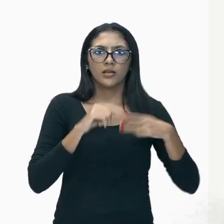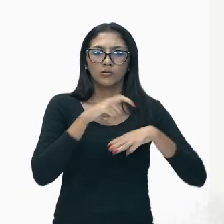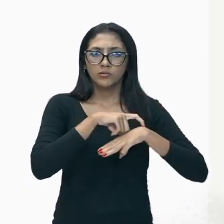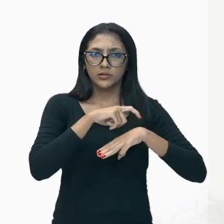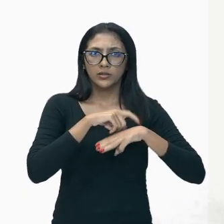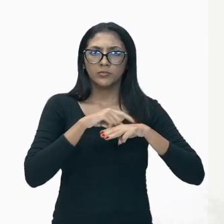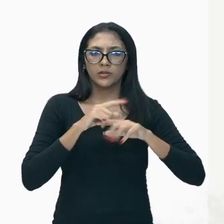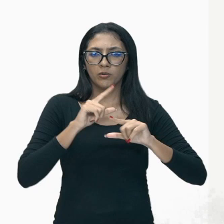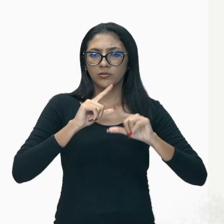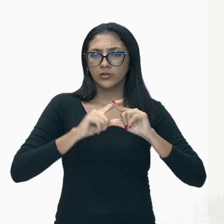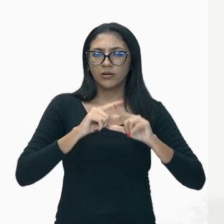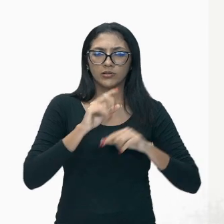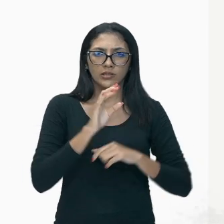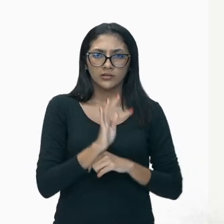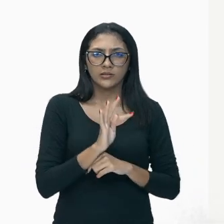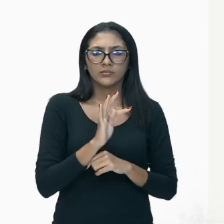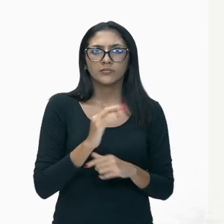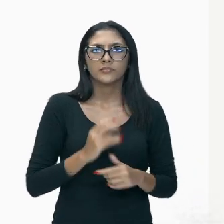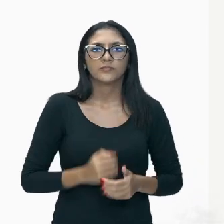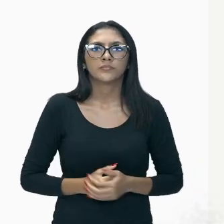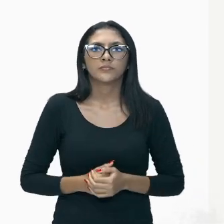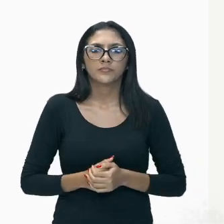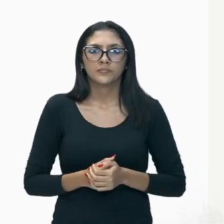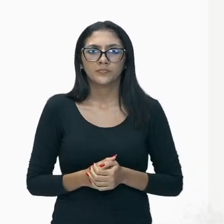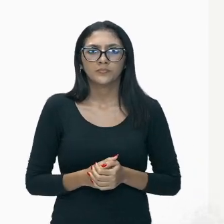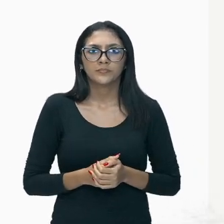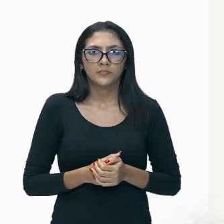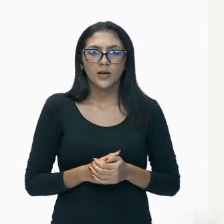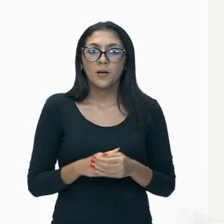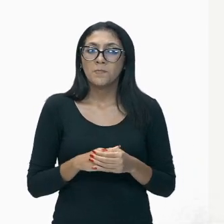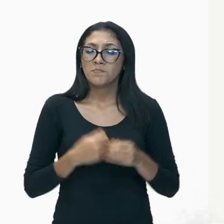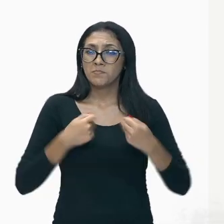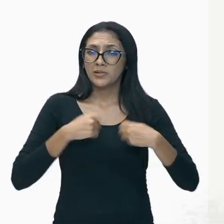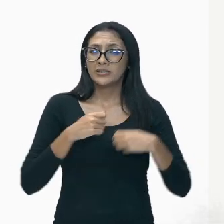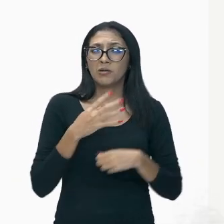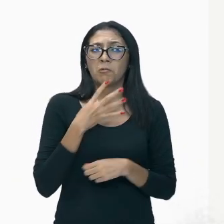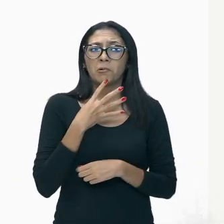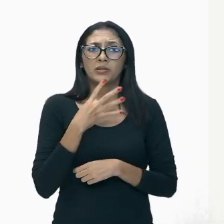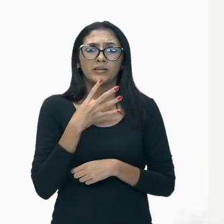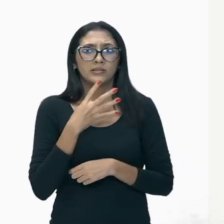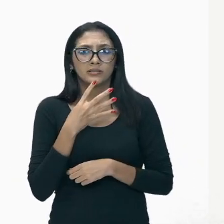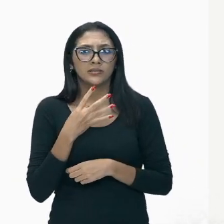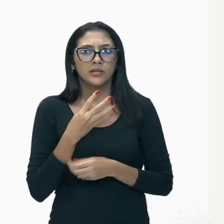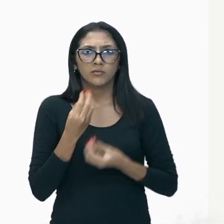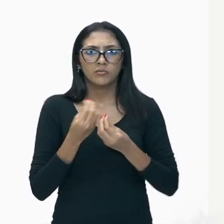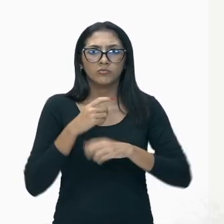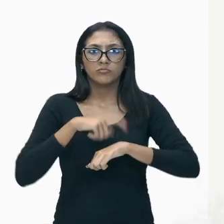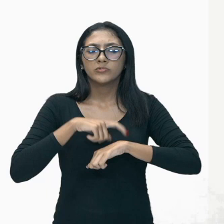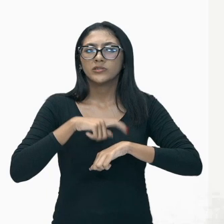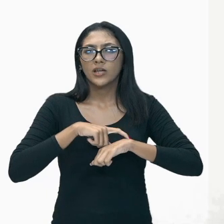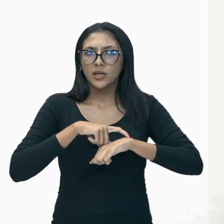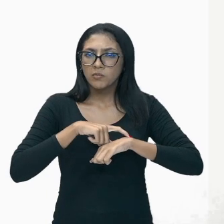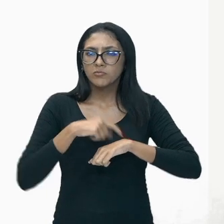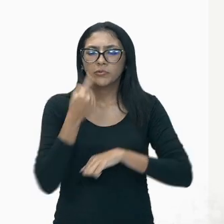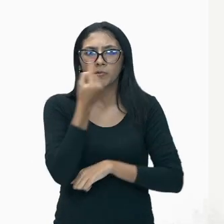Olha só, para isso é necessário conhecer o tempo, ó, o